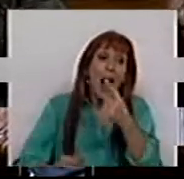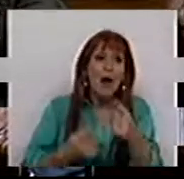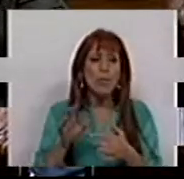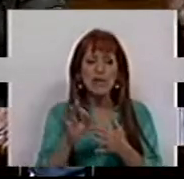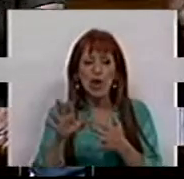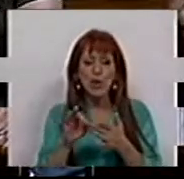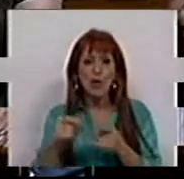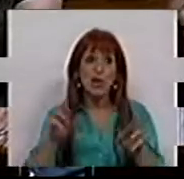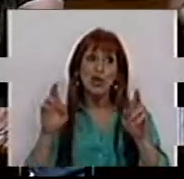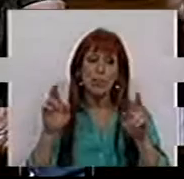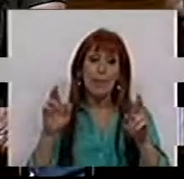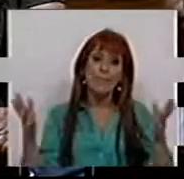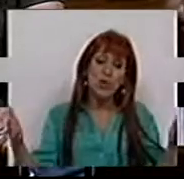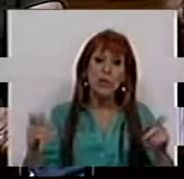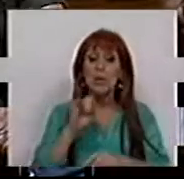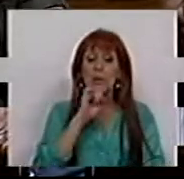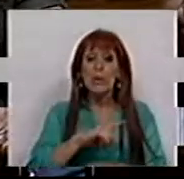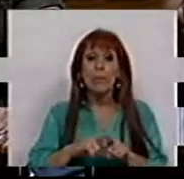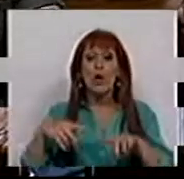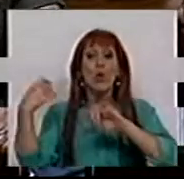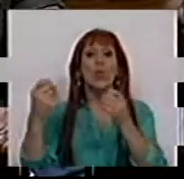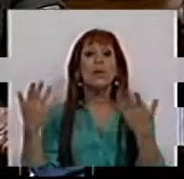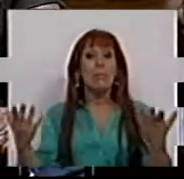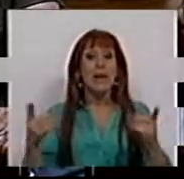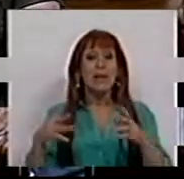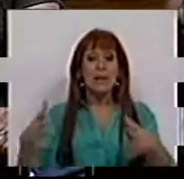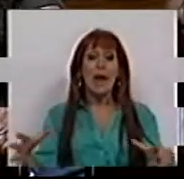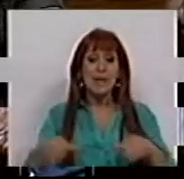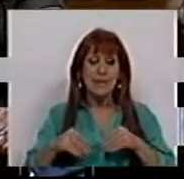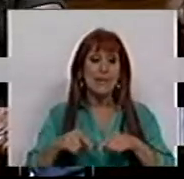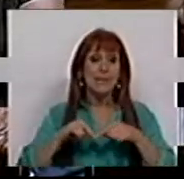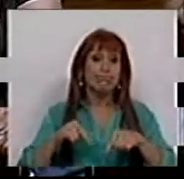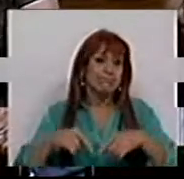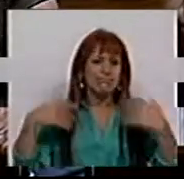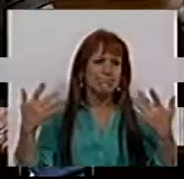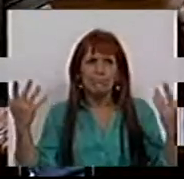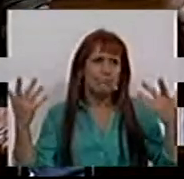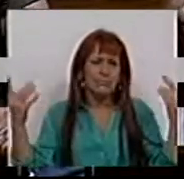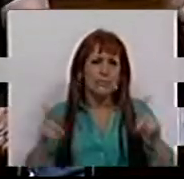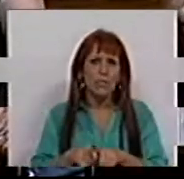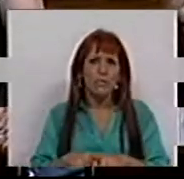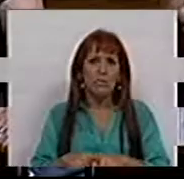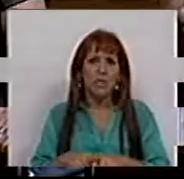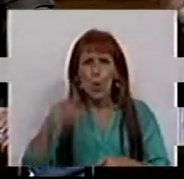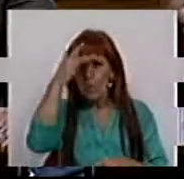das notas que esperamos que possam, no debate, acolher, digamos, o